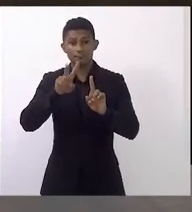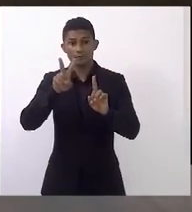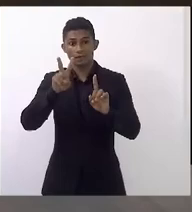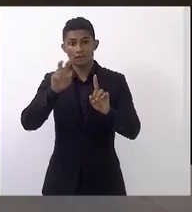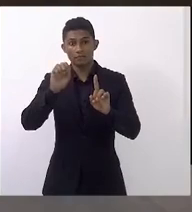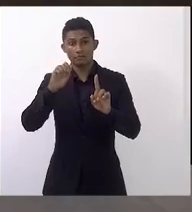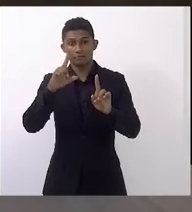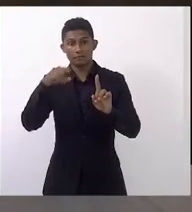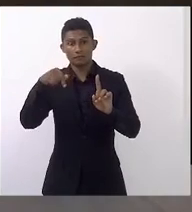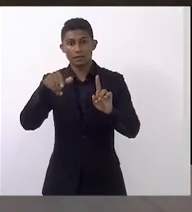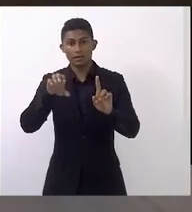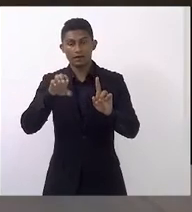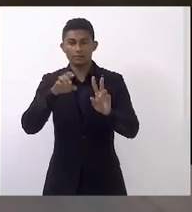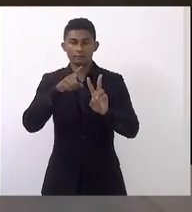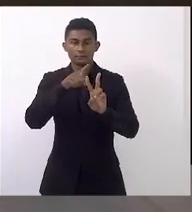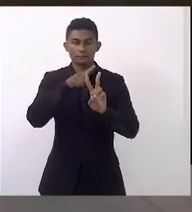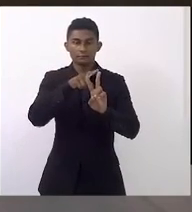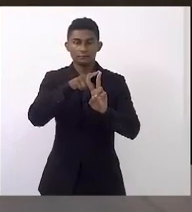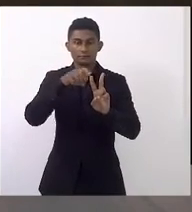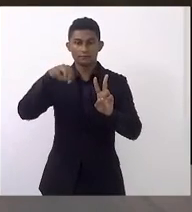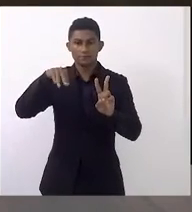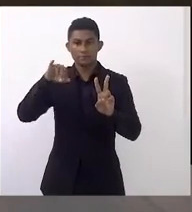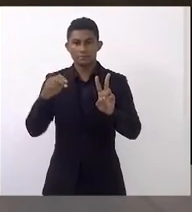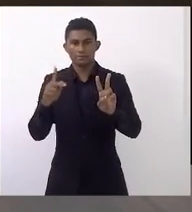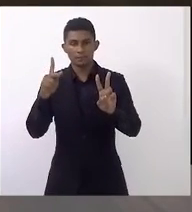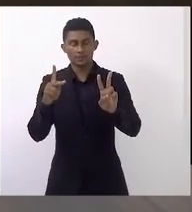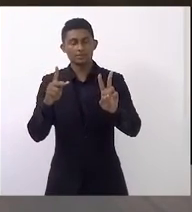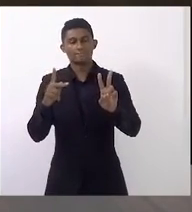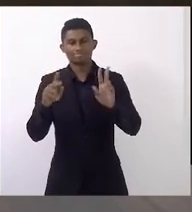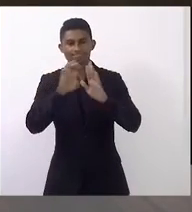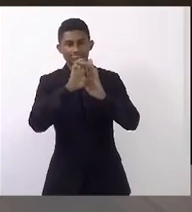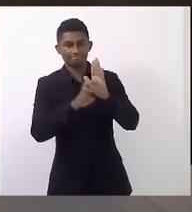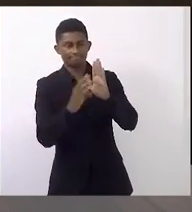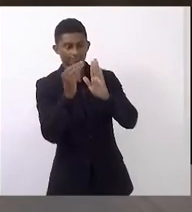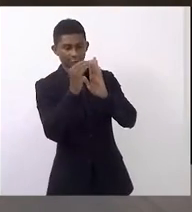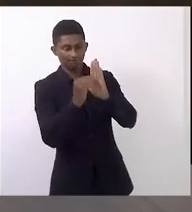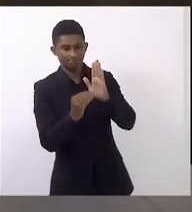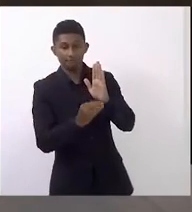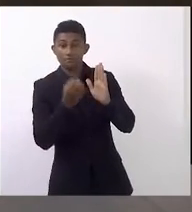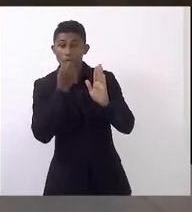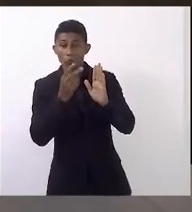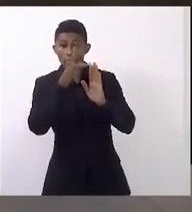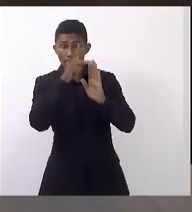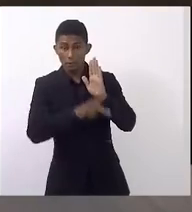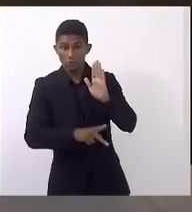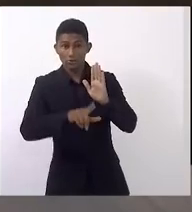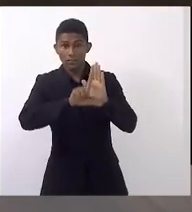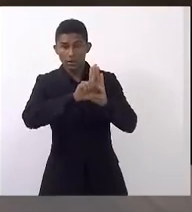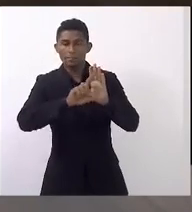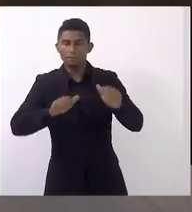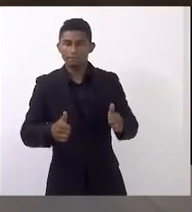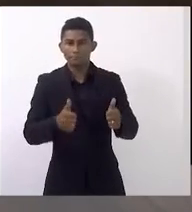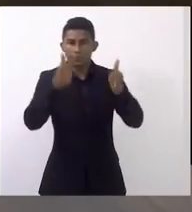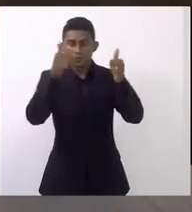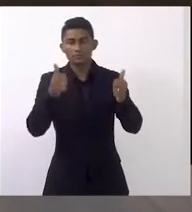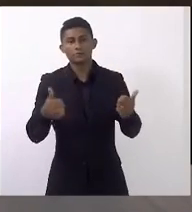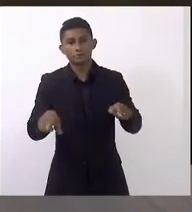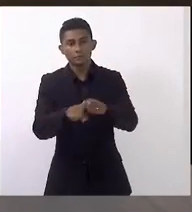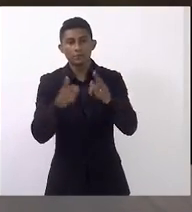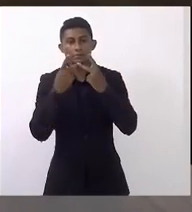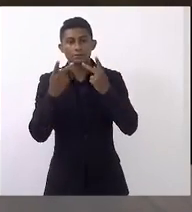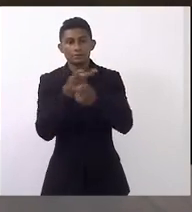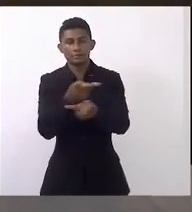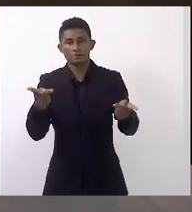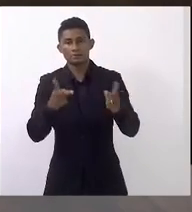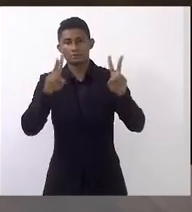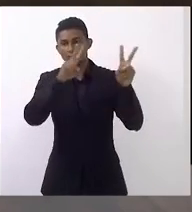que, por certo, aperfeiçoaram o projeto, e é também importante dizer que esse tema é de extrema